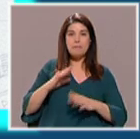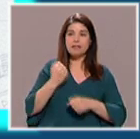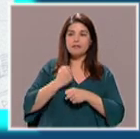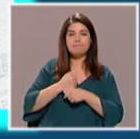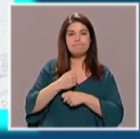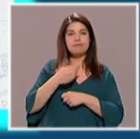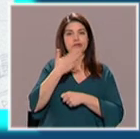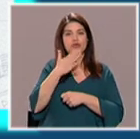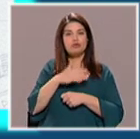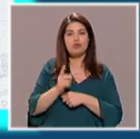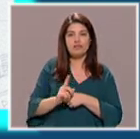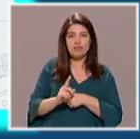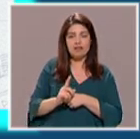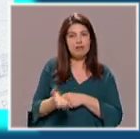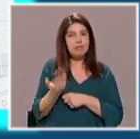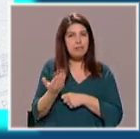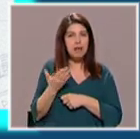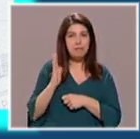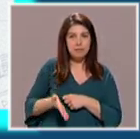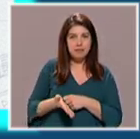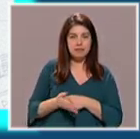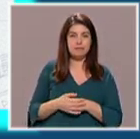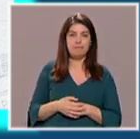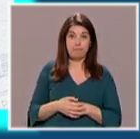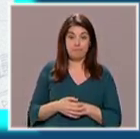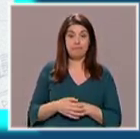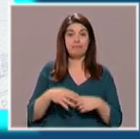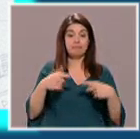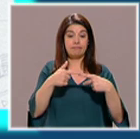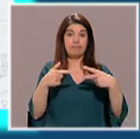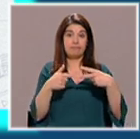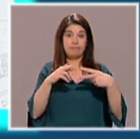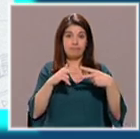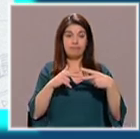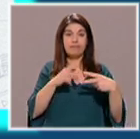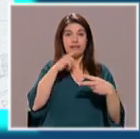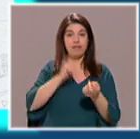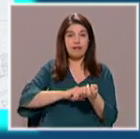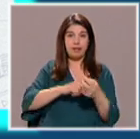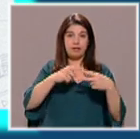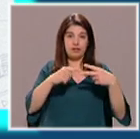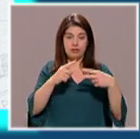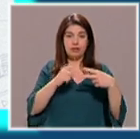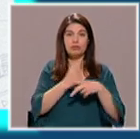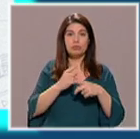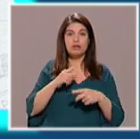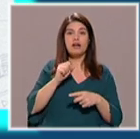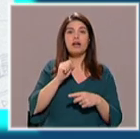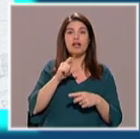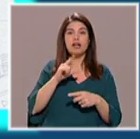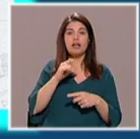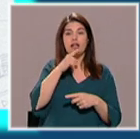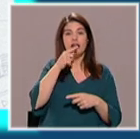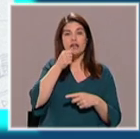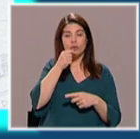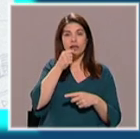eficaz ou não é produzida em quantidade suficiente. Em ambos os tipos de diabetes, porque a glicose não consegue chegar às tuas células,